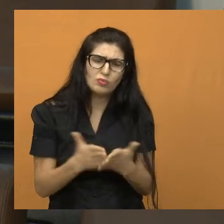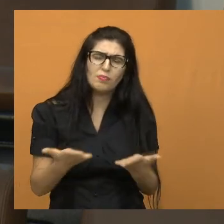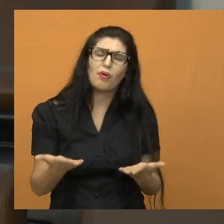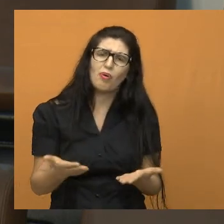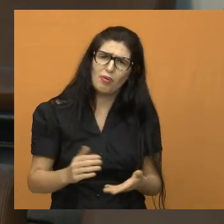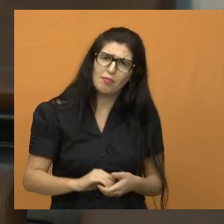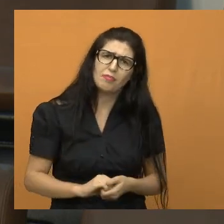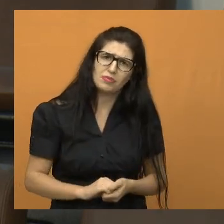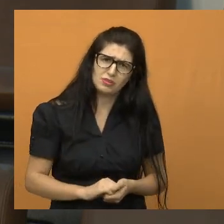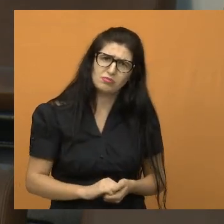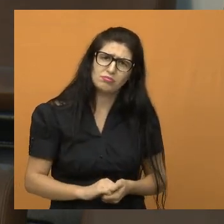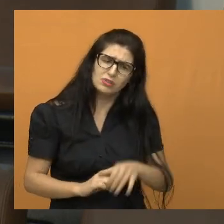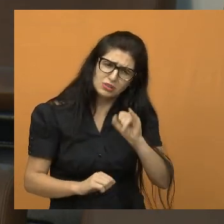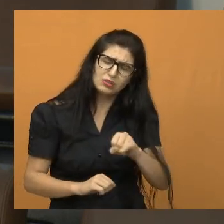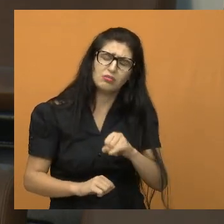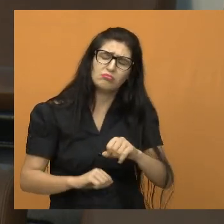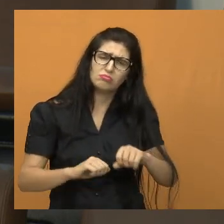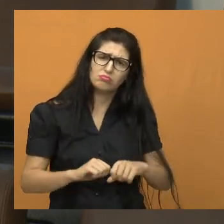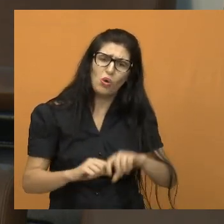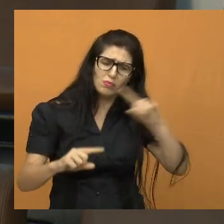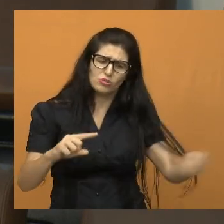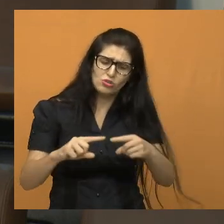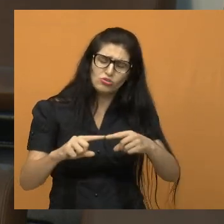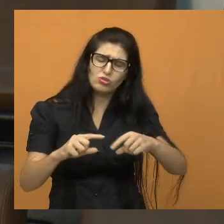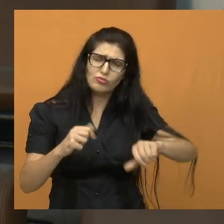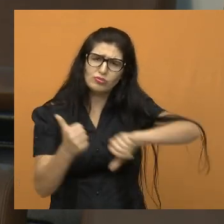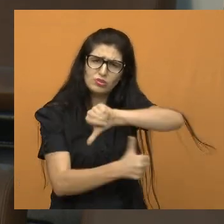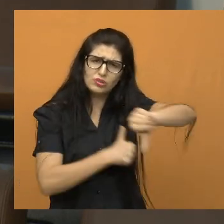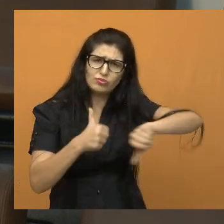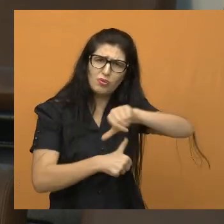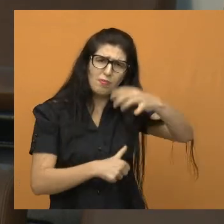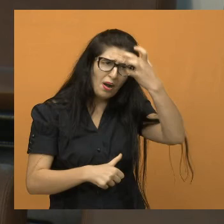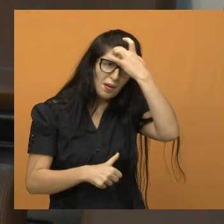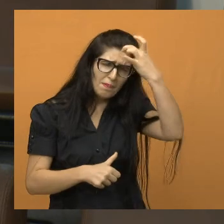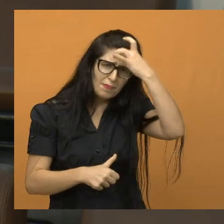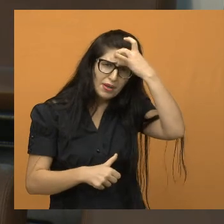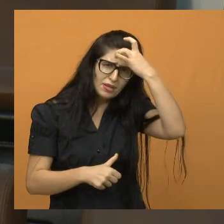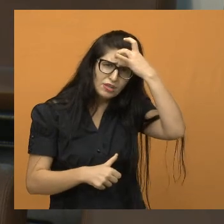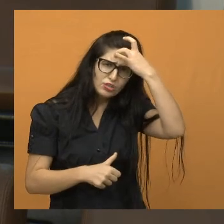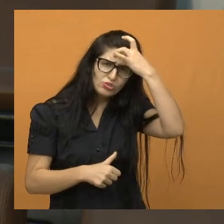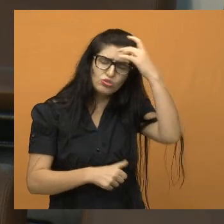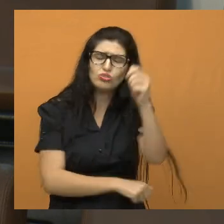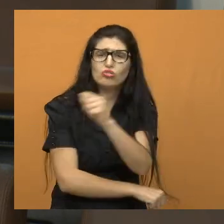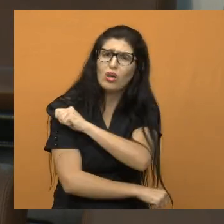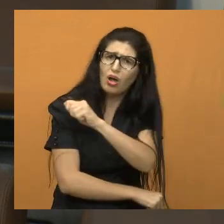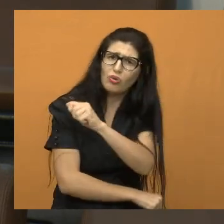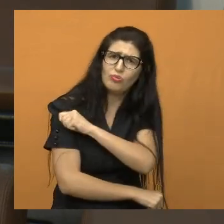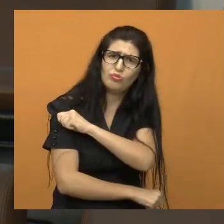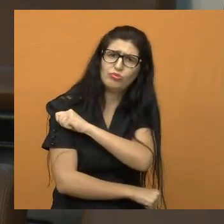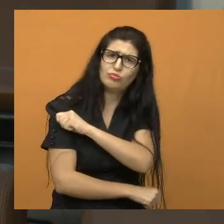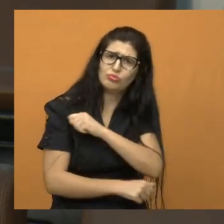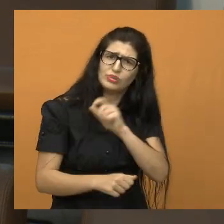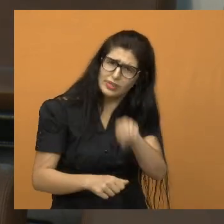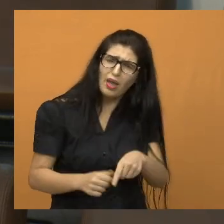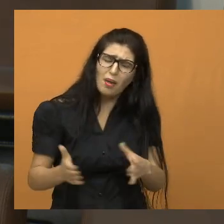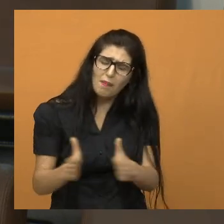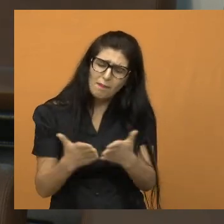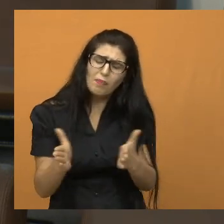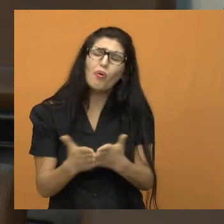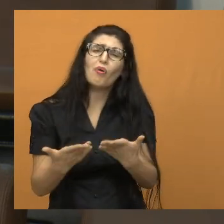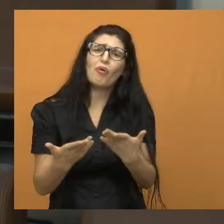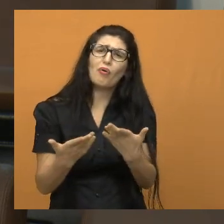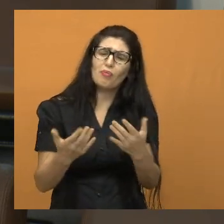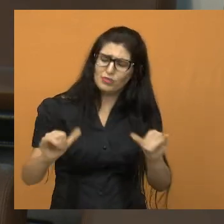mesmos... que pena que o aluno não pôde falar o que foi para mim, assim, com as palavras deles